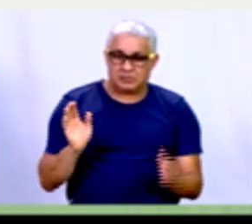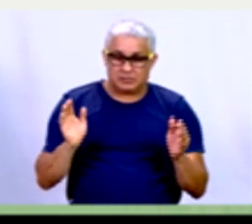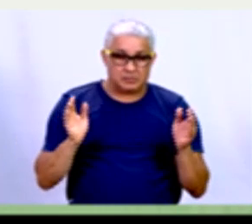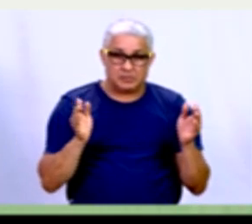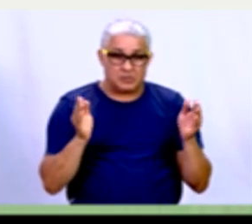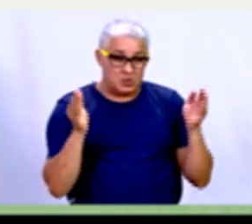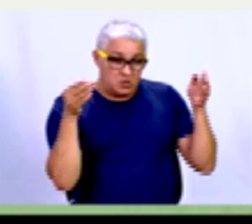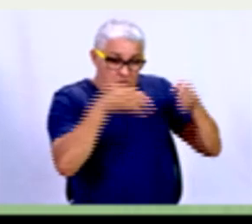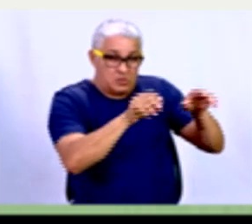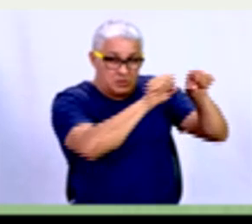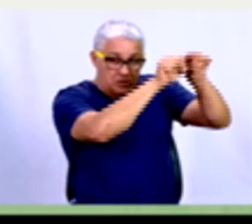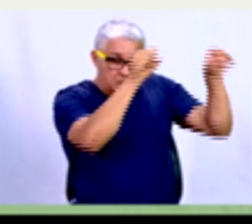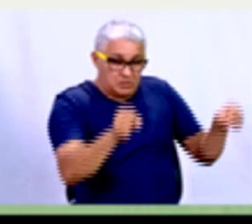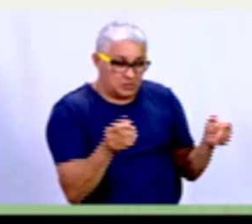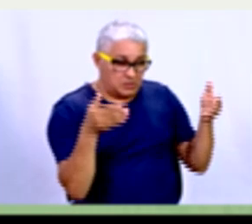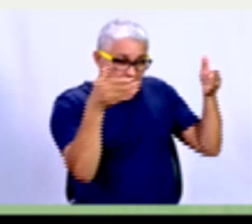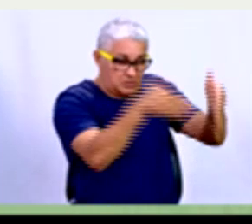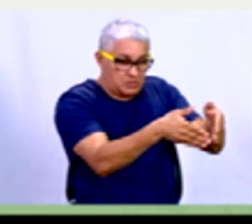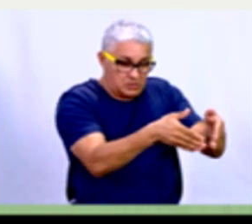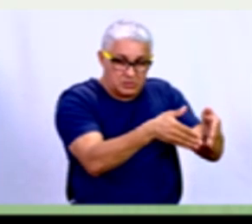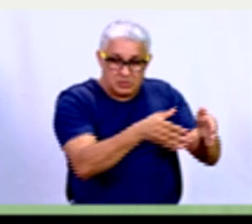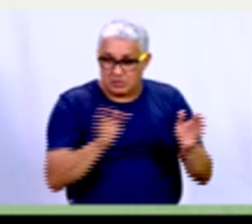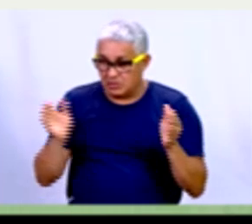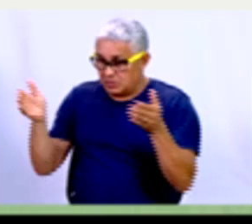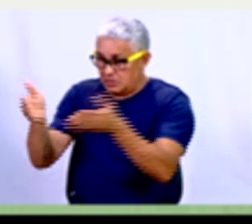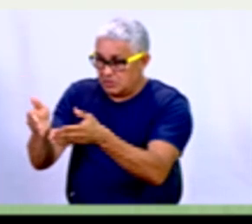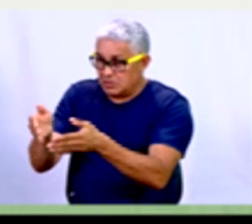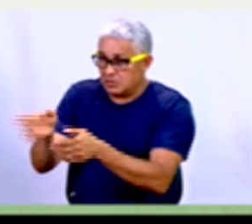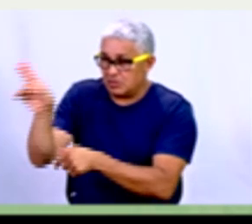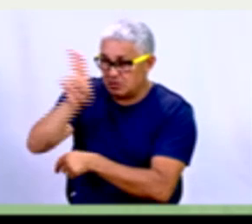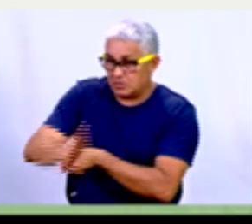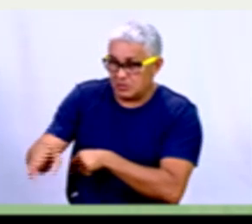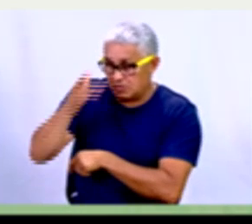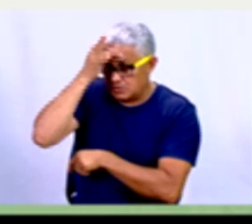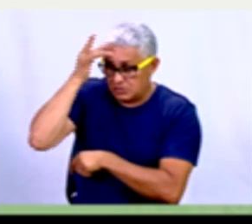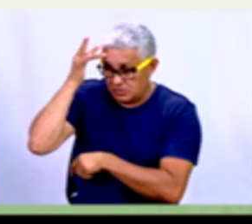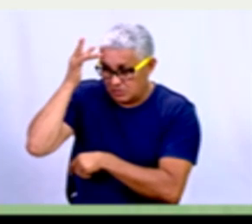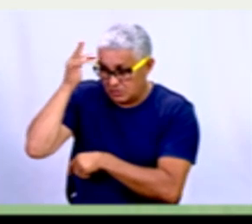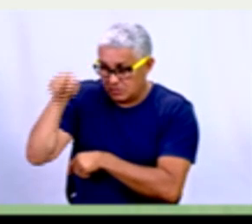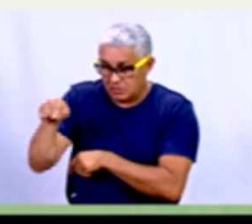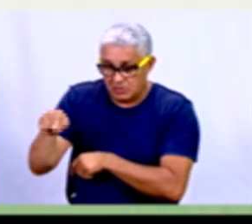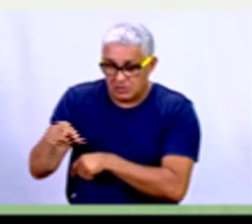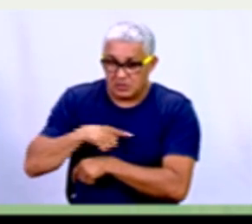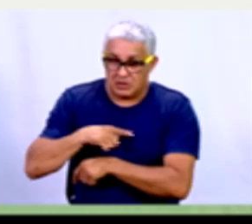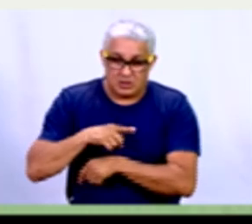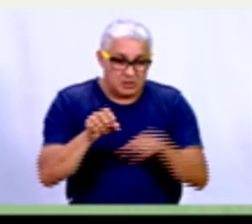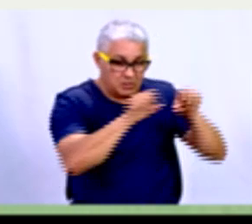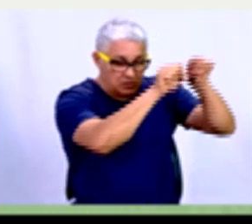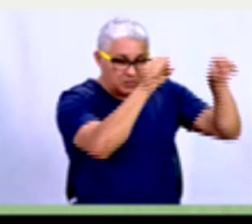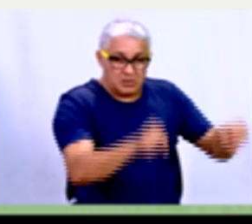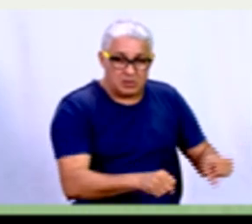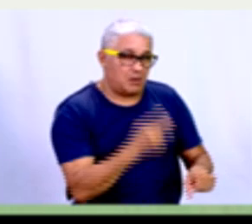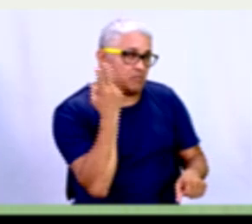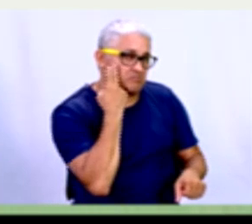diferença de foco no sistema e foco no usuário? Nós temos no sistema uma visão tradicional da computação, desenvolvimento